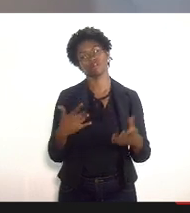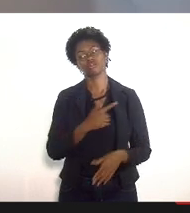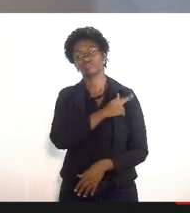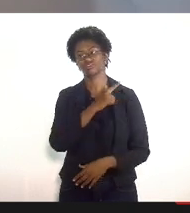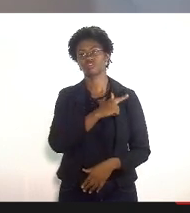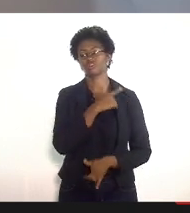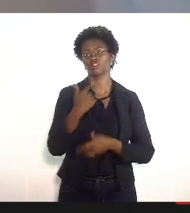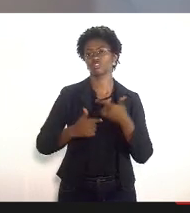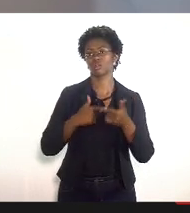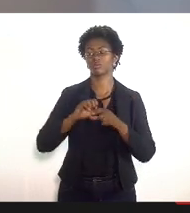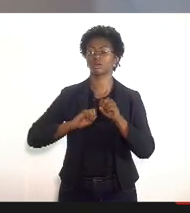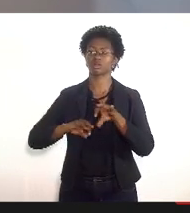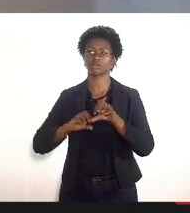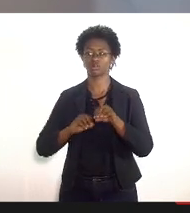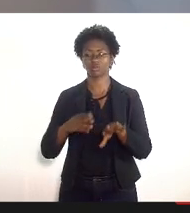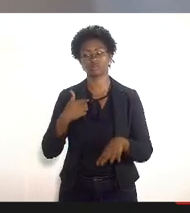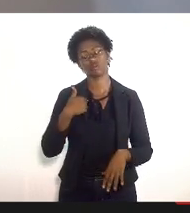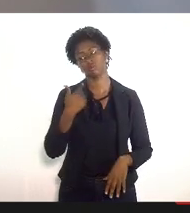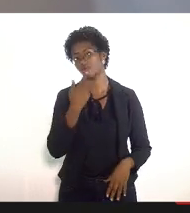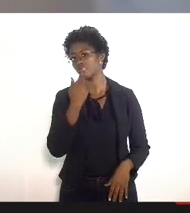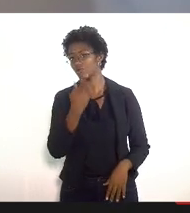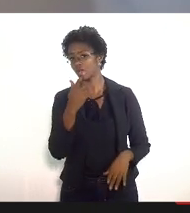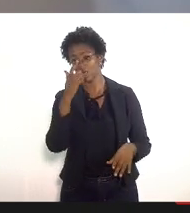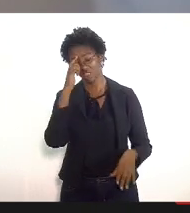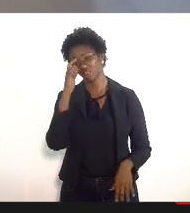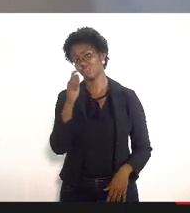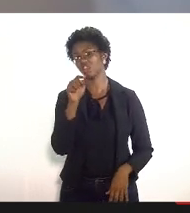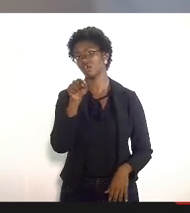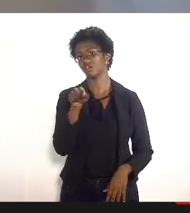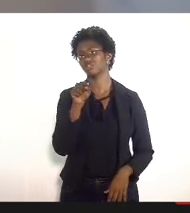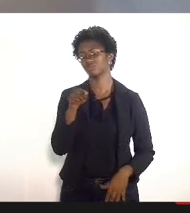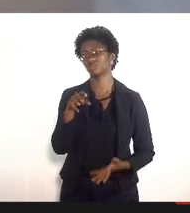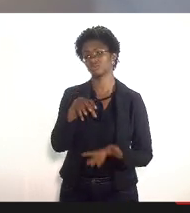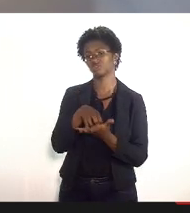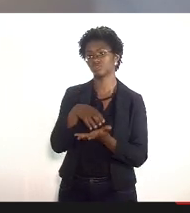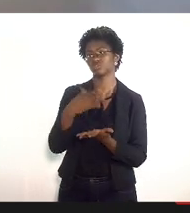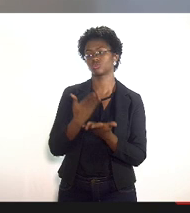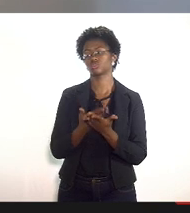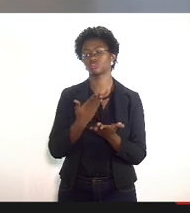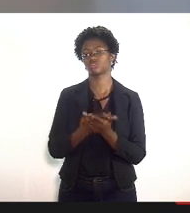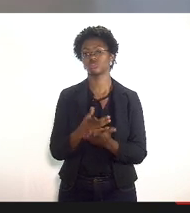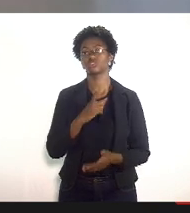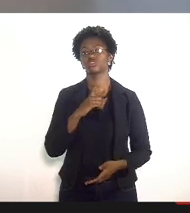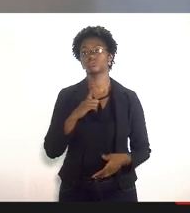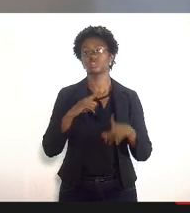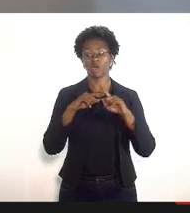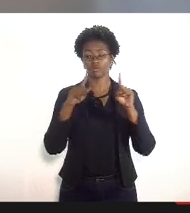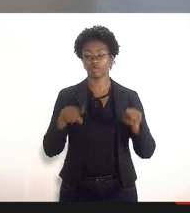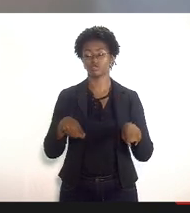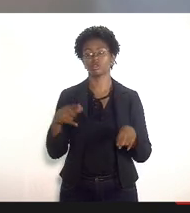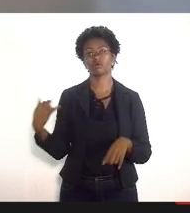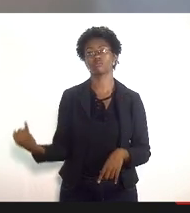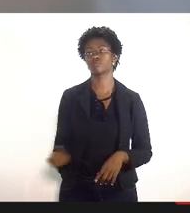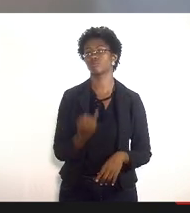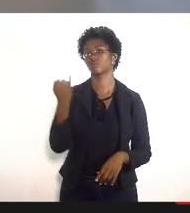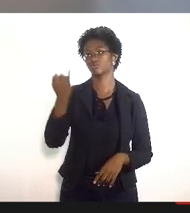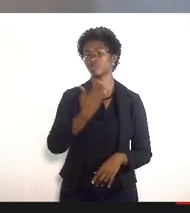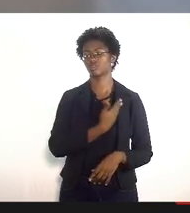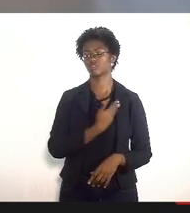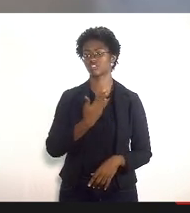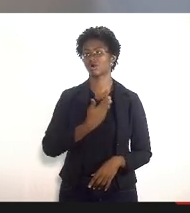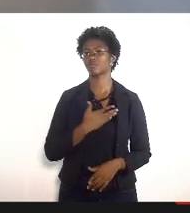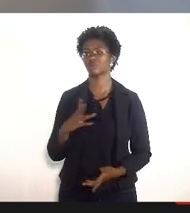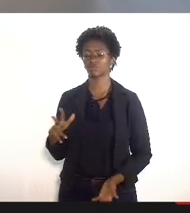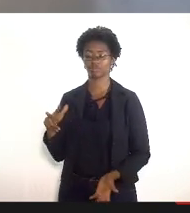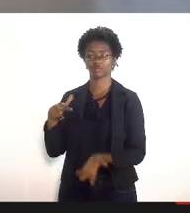do trabalho e da educação, eu quero chamar a atenção que os centros de estudos tinham um papel fundamental, tinham colegas lotados